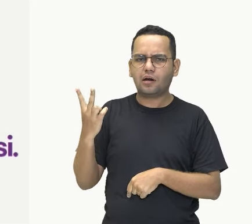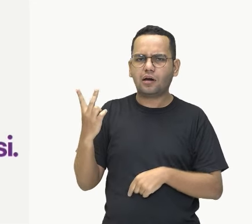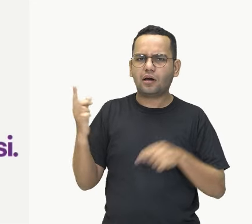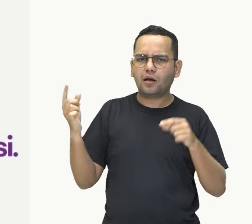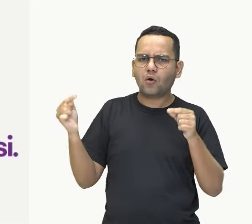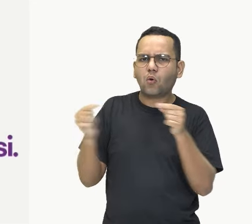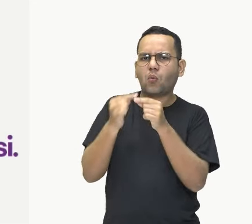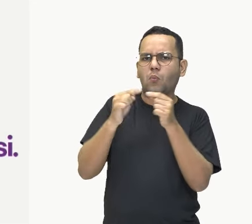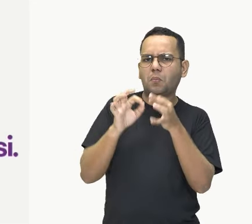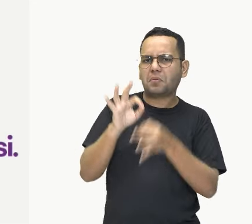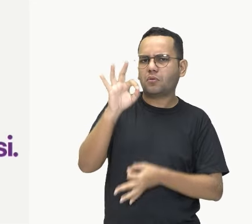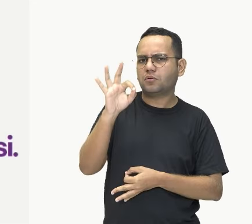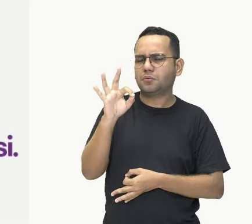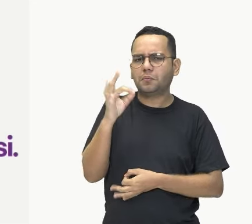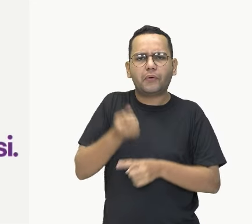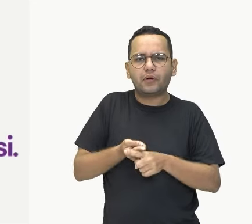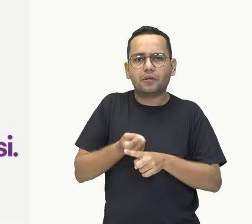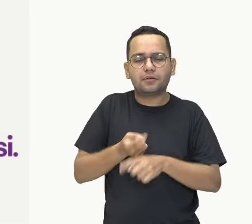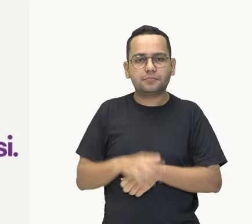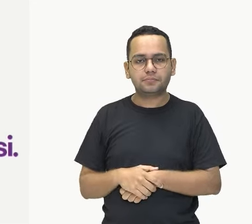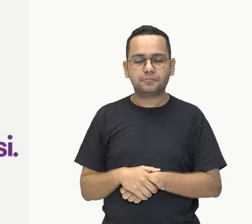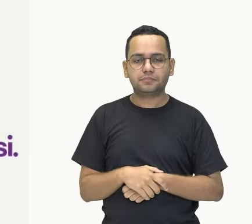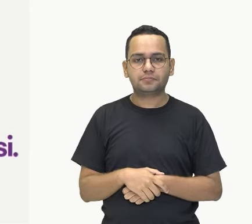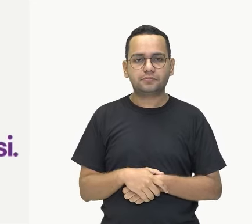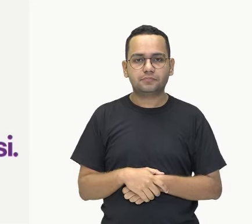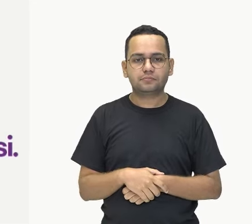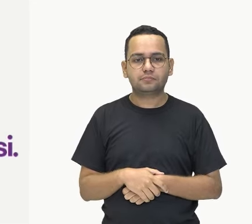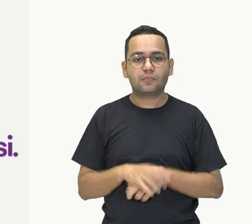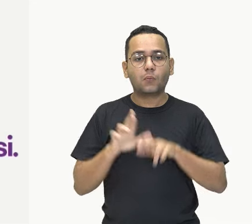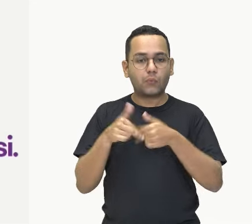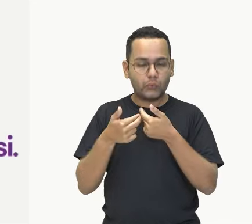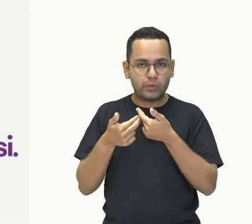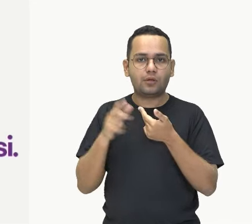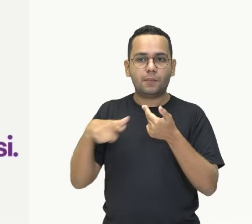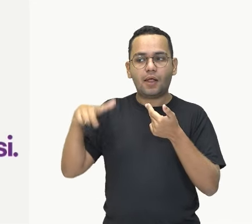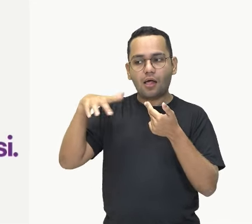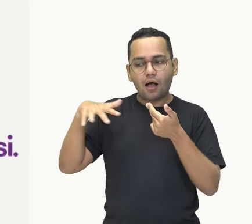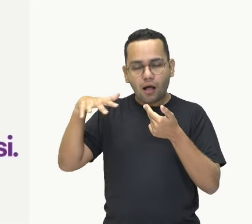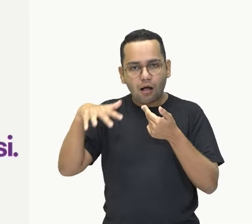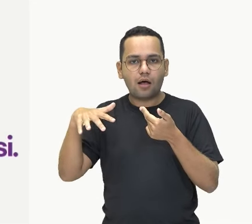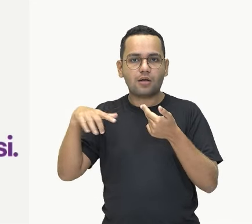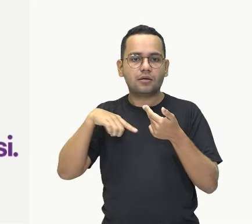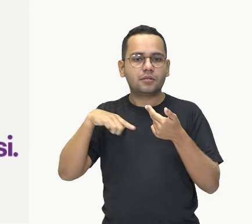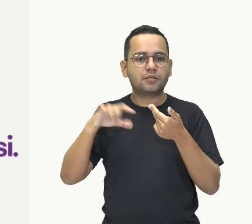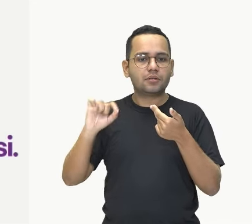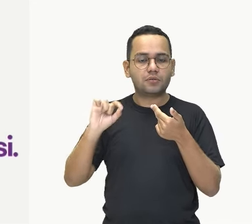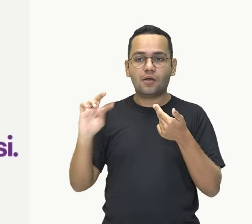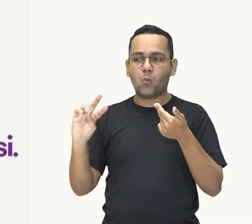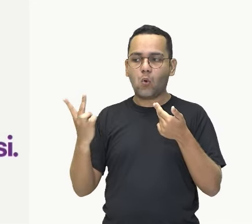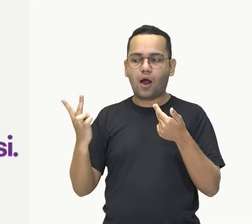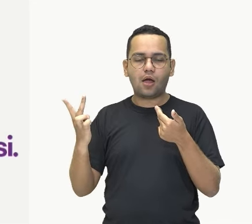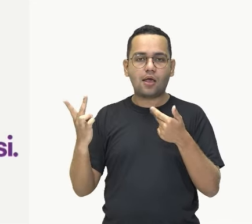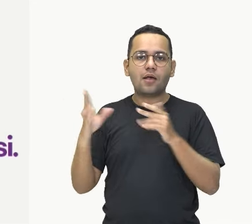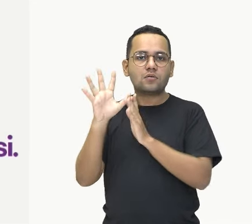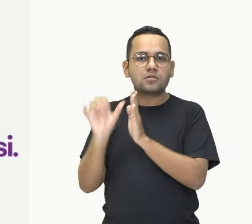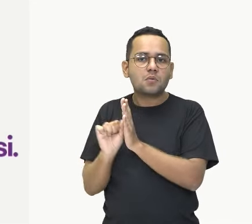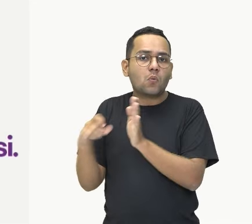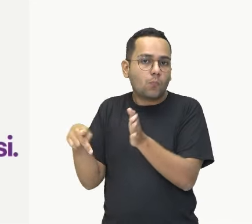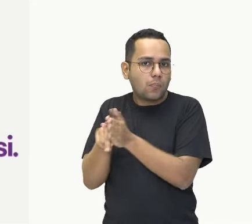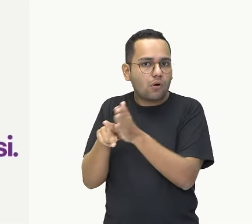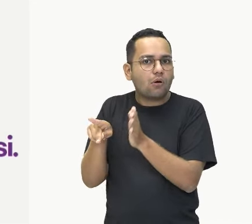nossa geometria nós representamos a altura pelo sinal de H.